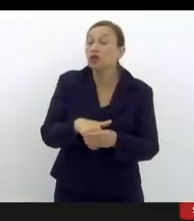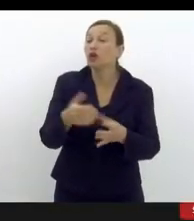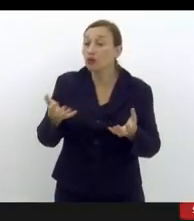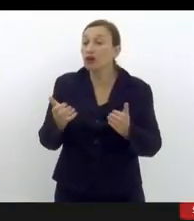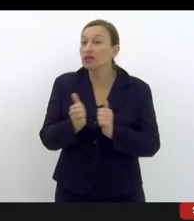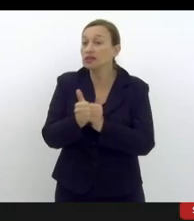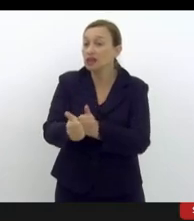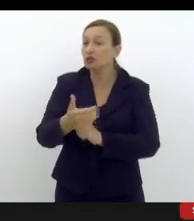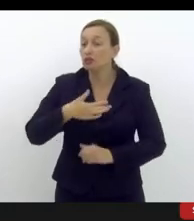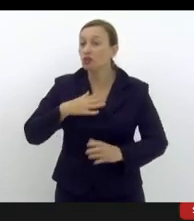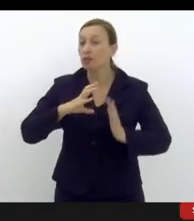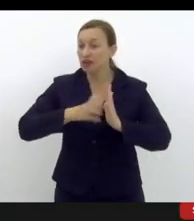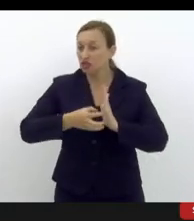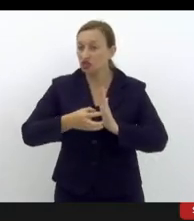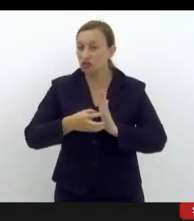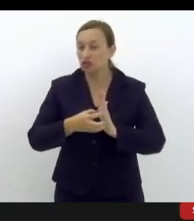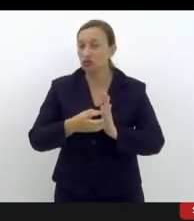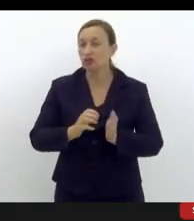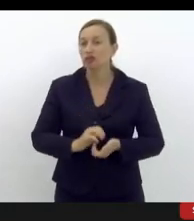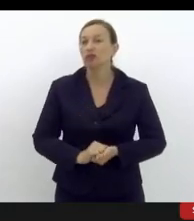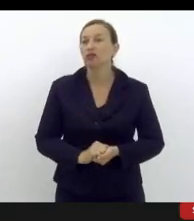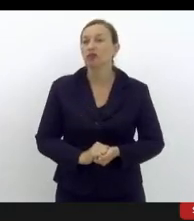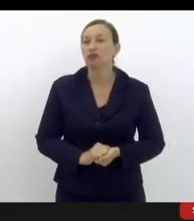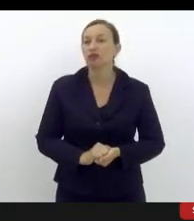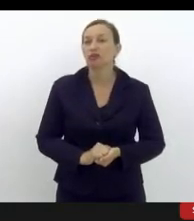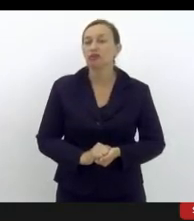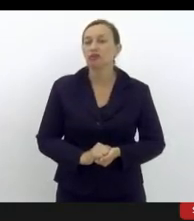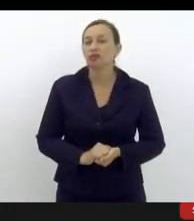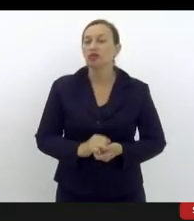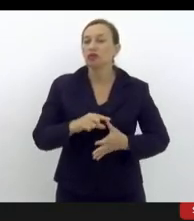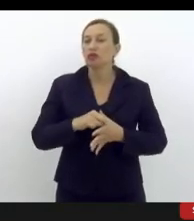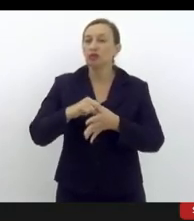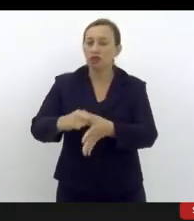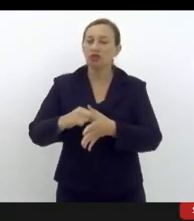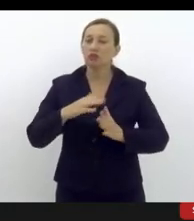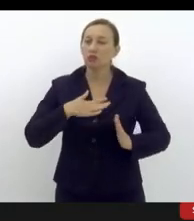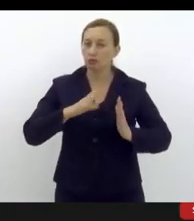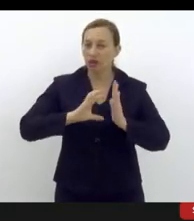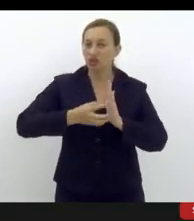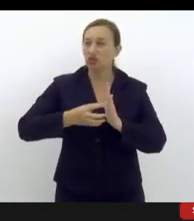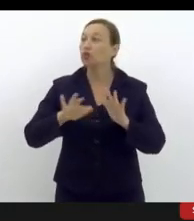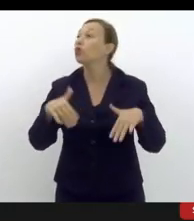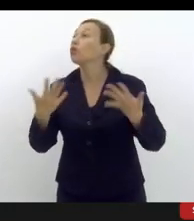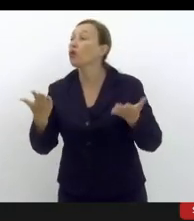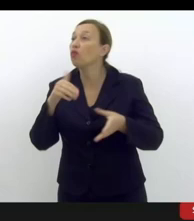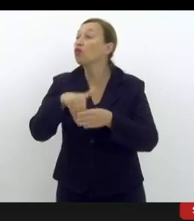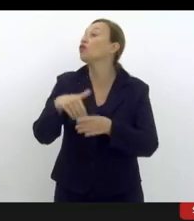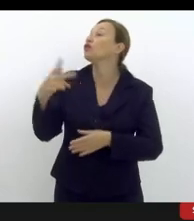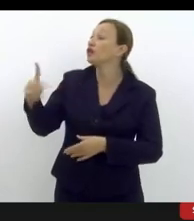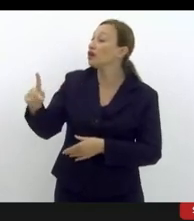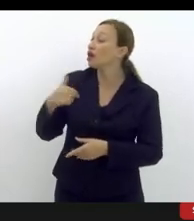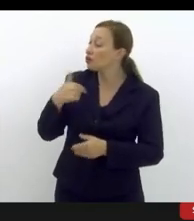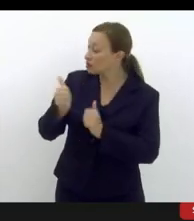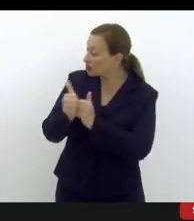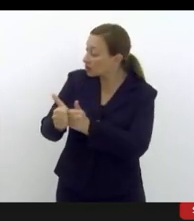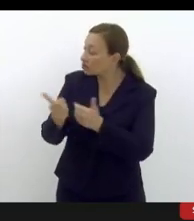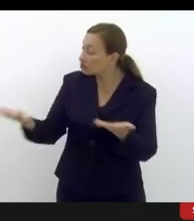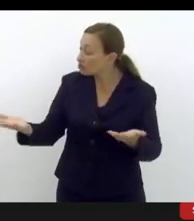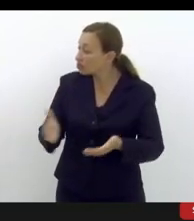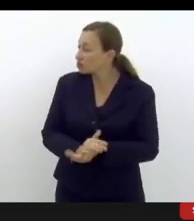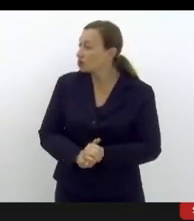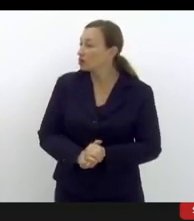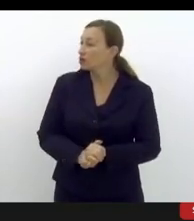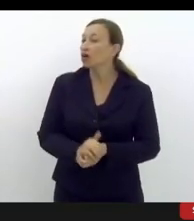do meu partido. Quero seguir o voto do líder do partido. Tem, qual é o voto dele? Eu vou seguir. Sim. Por